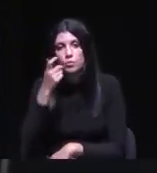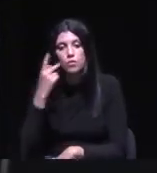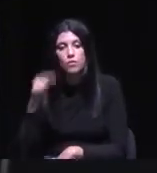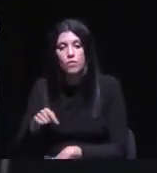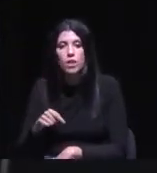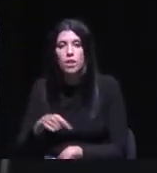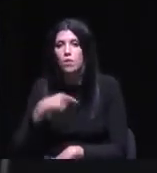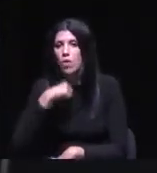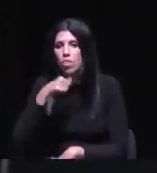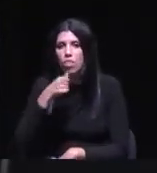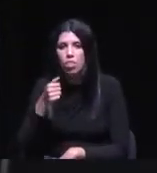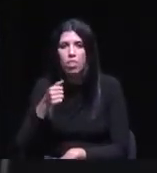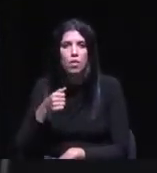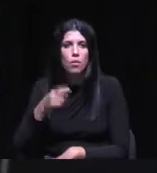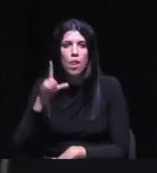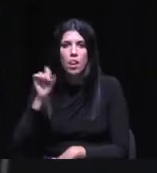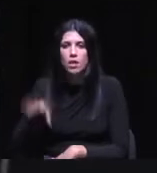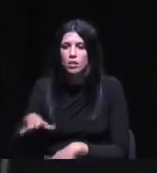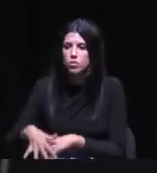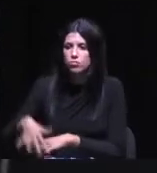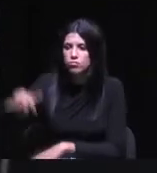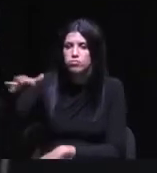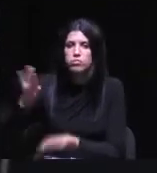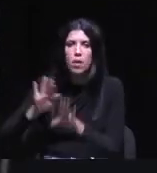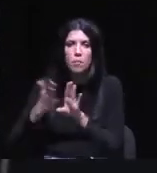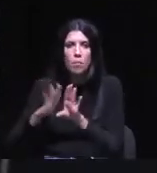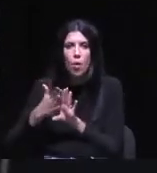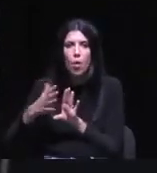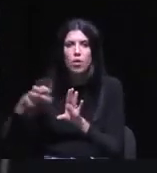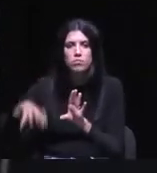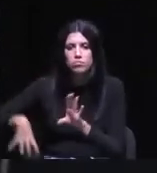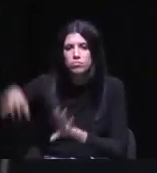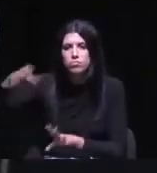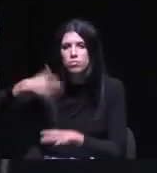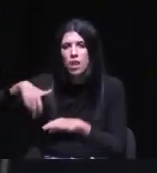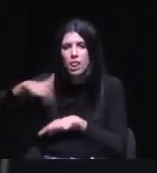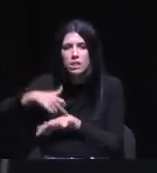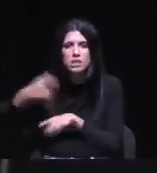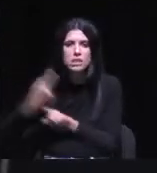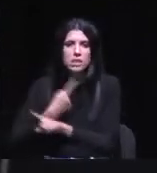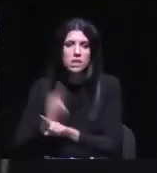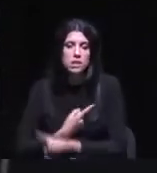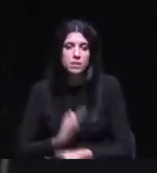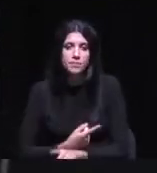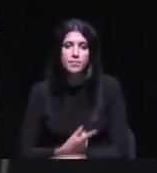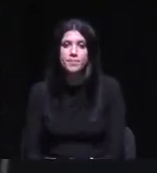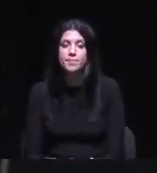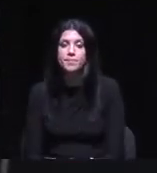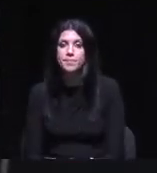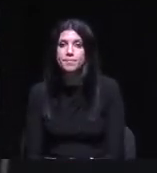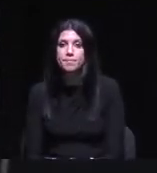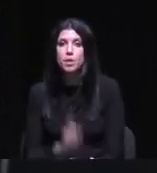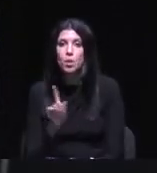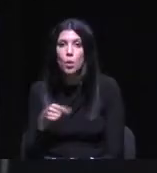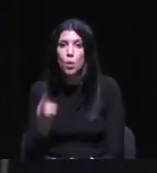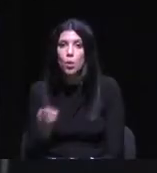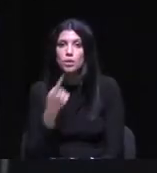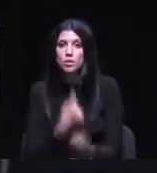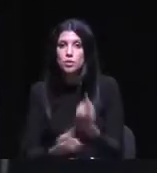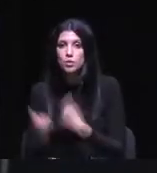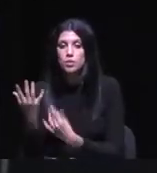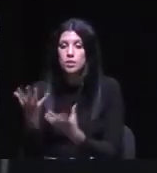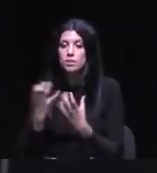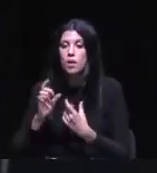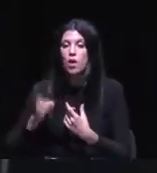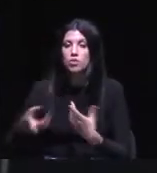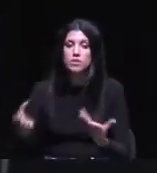diariamente com enormes quantidades de resíduos à porta, com todas as pragas a eles associadas. Outra das denúncias que